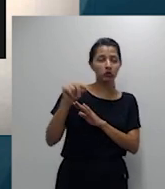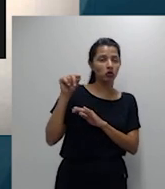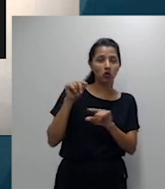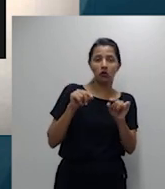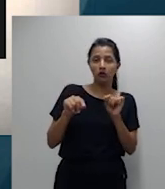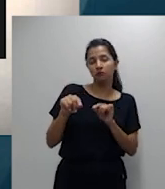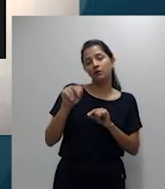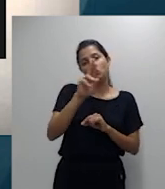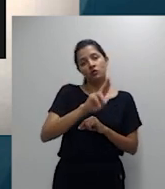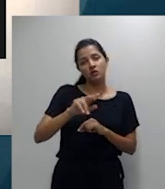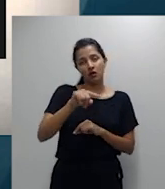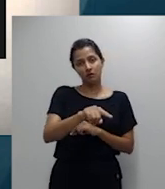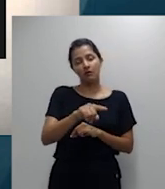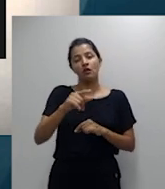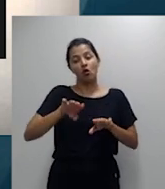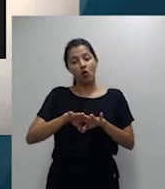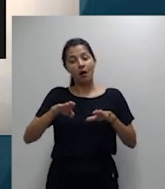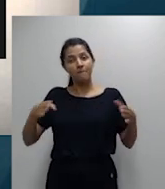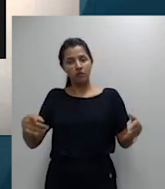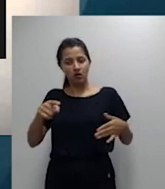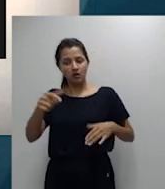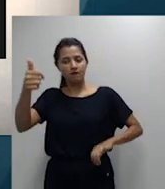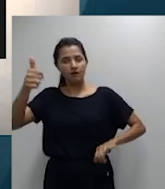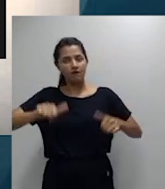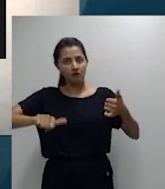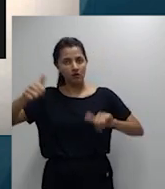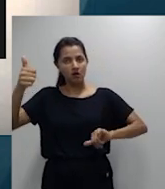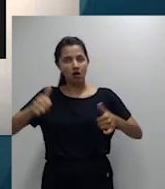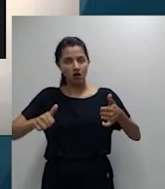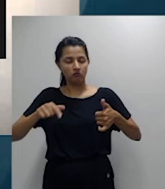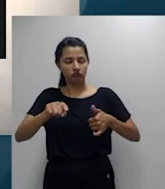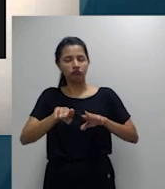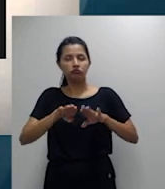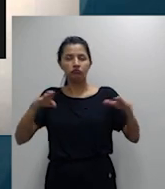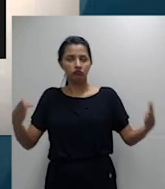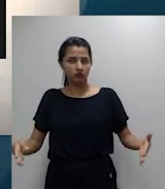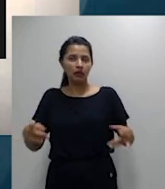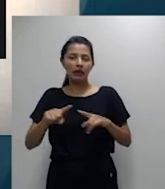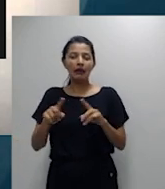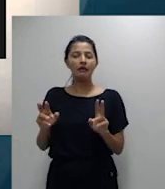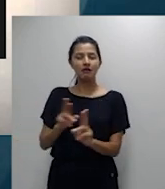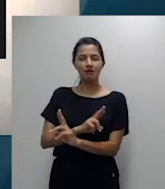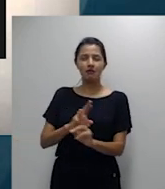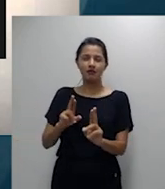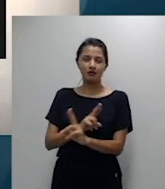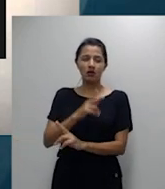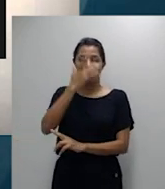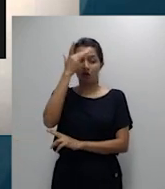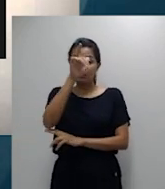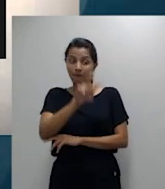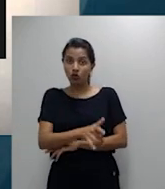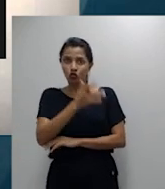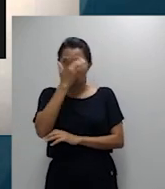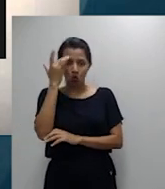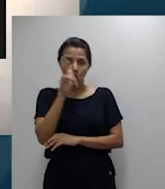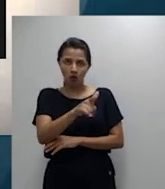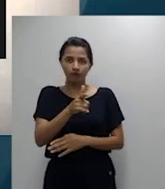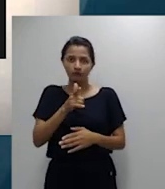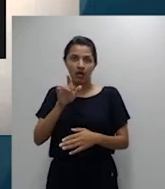a banca examinadora a a banca examinadora em relação a este candidato a